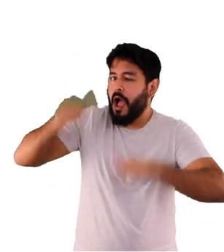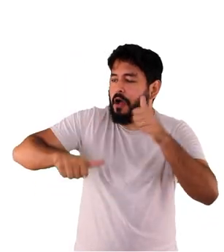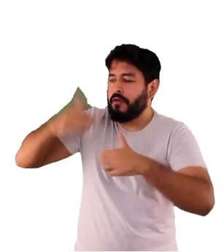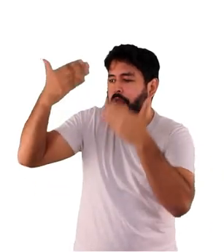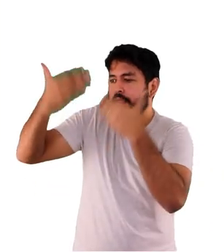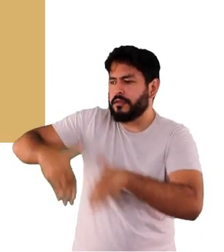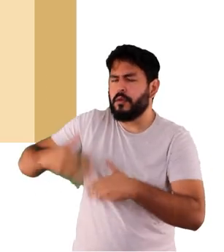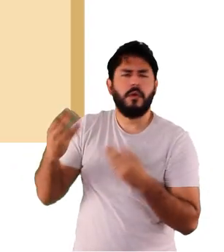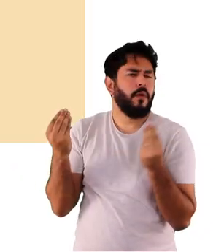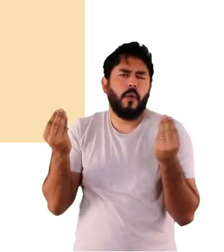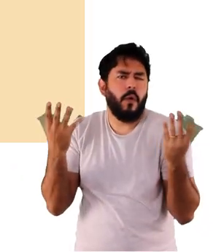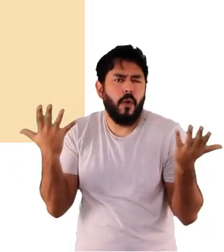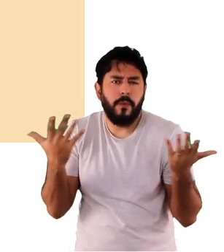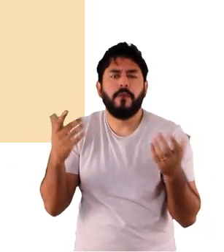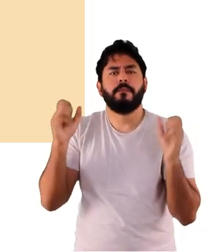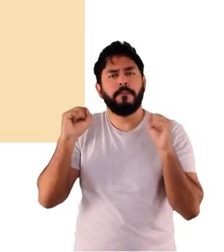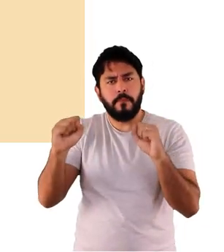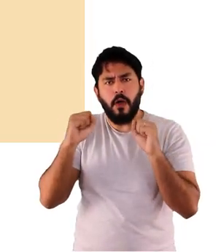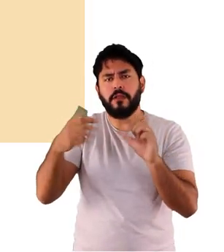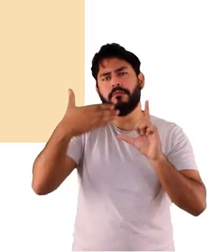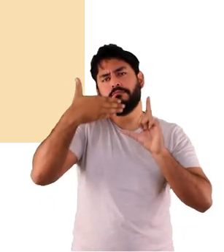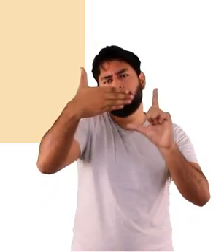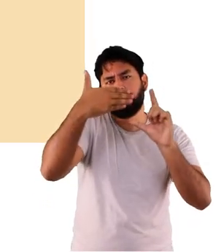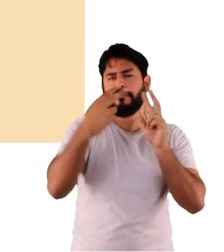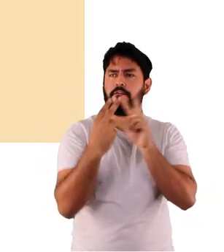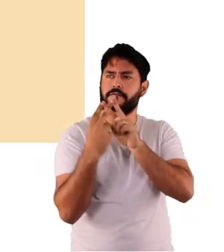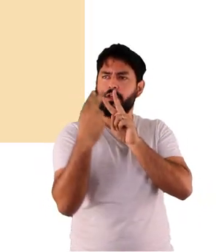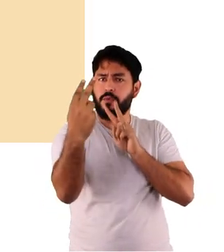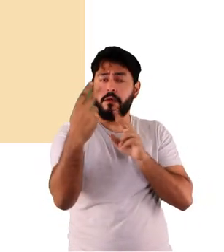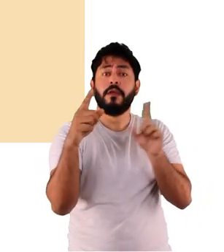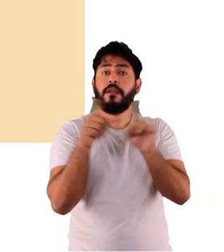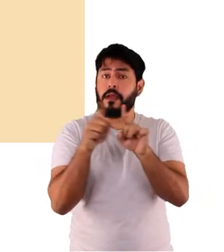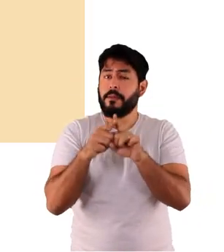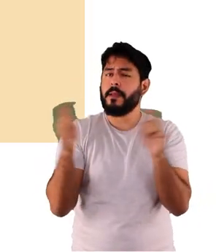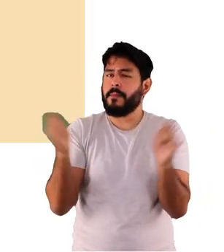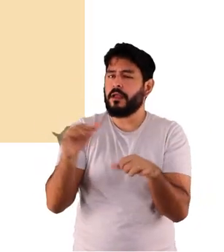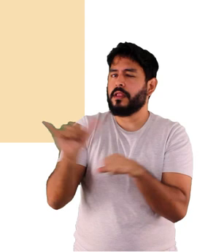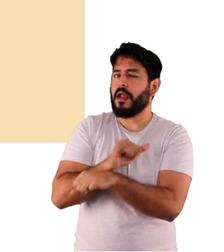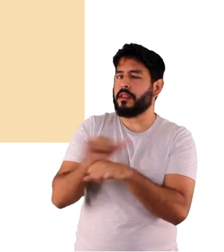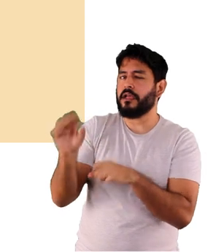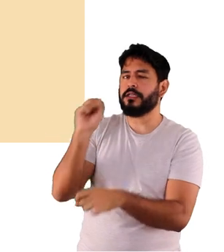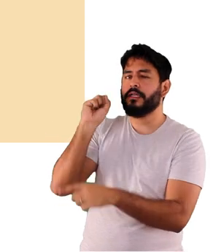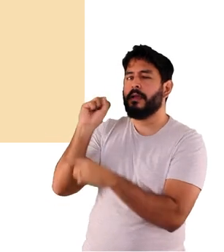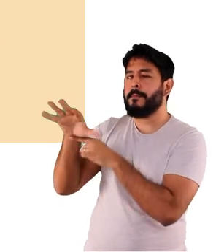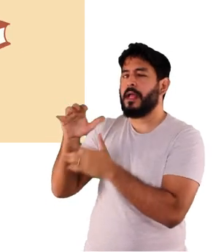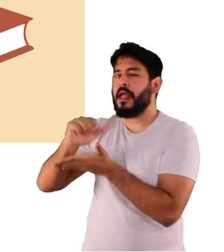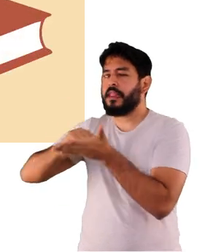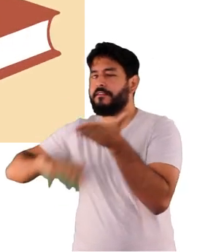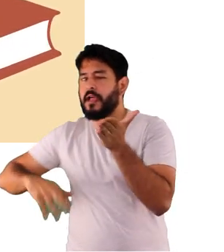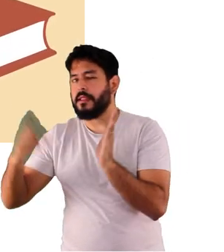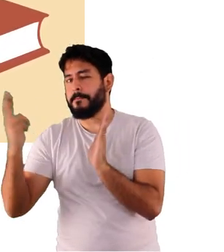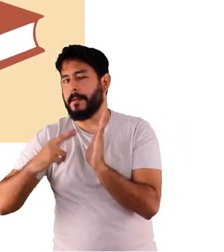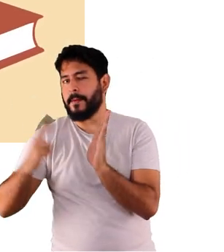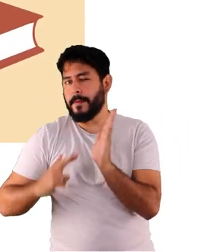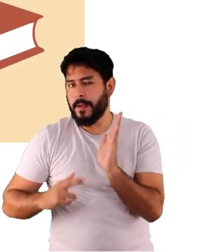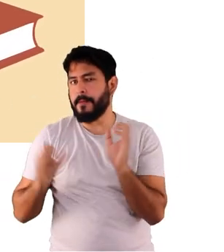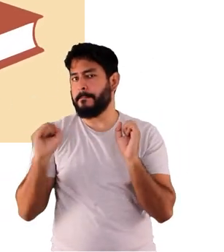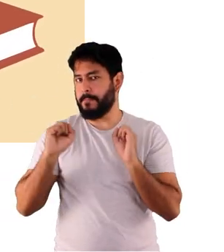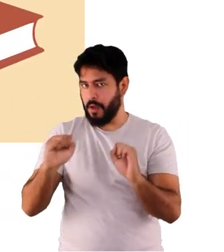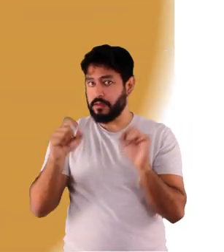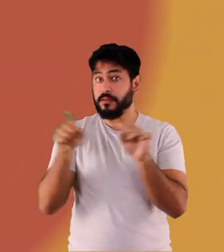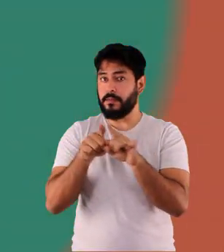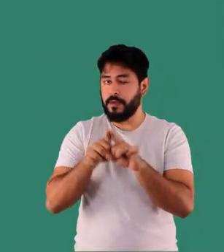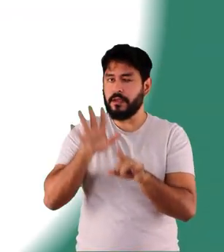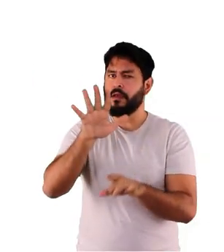a avaliação. Ela será feita tanto nos ambientes virtuais quanto nas estratégias de atividades remotas sem o uso